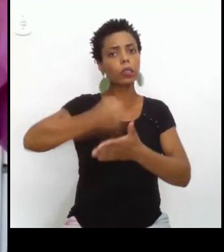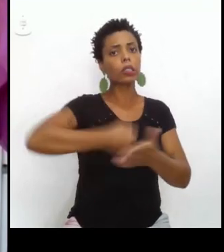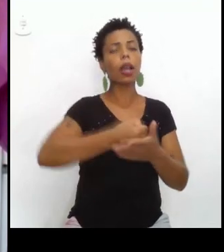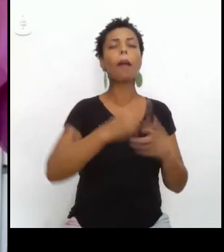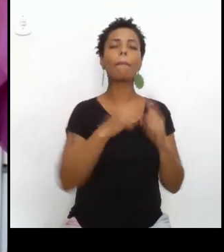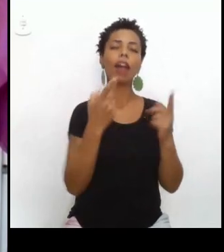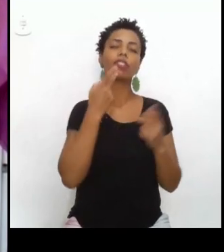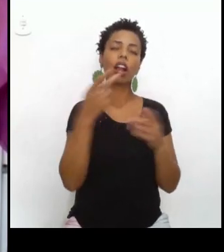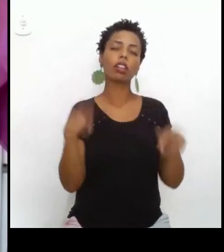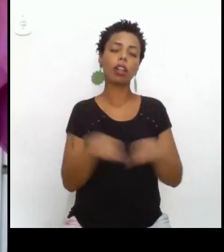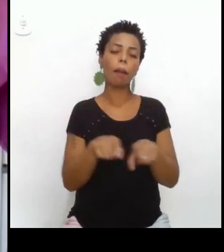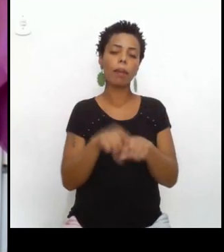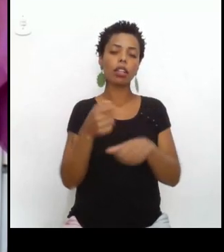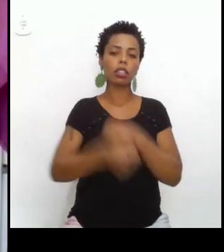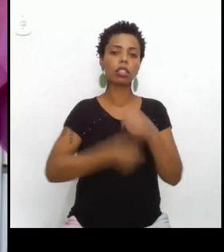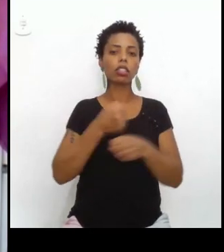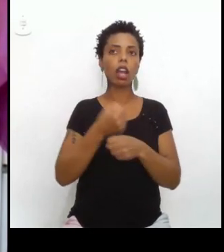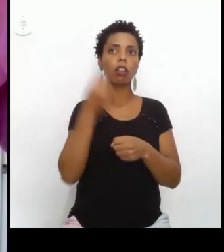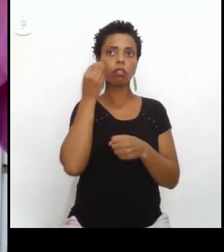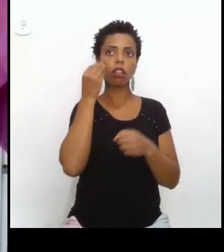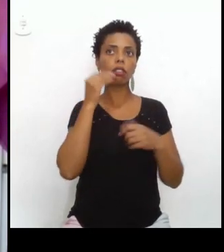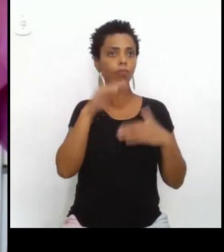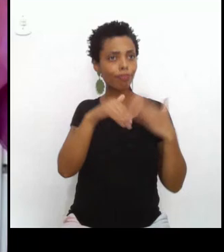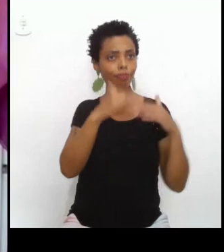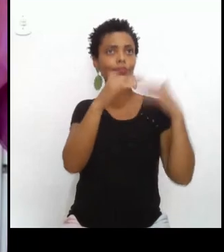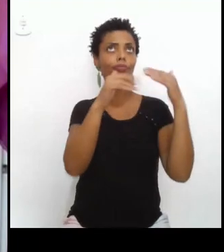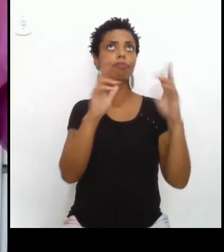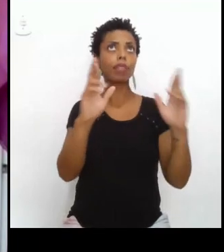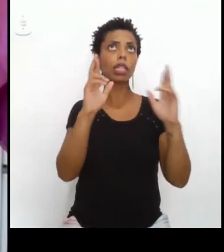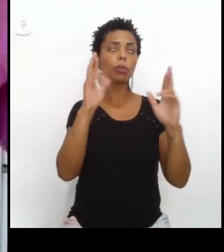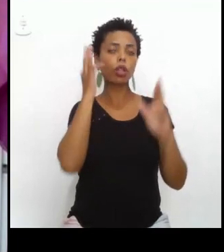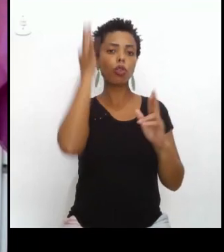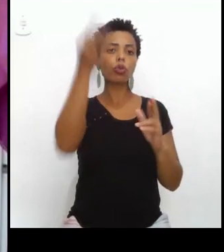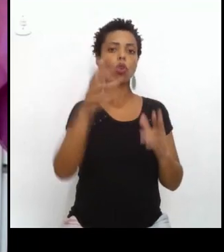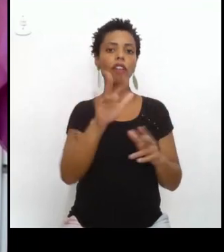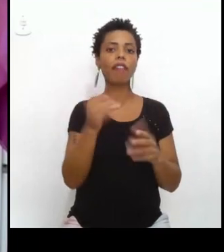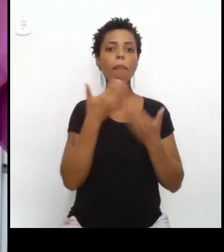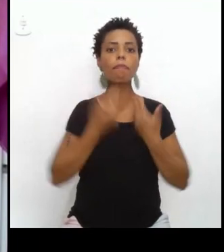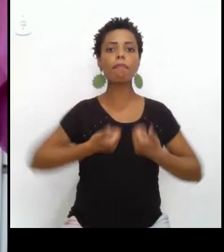até esperança de que tempos melhores virão obrigado